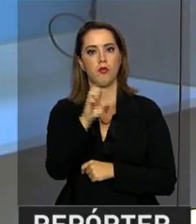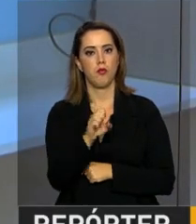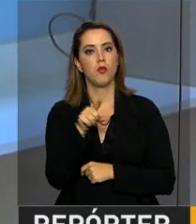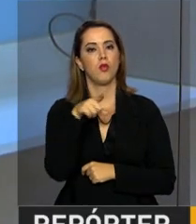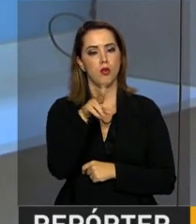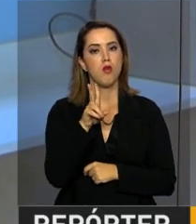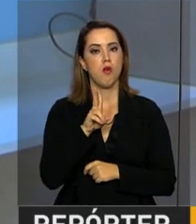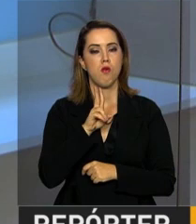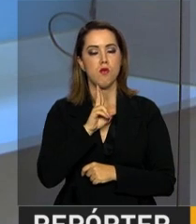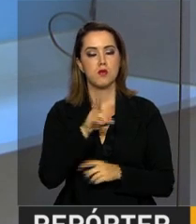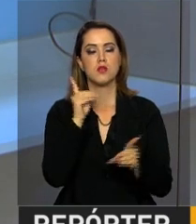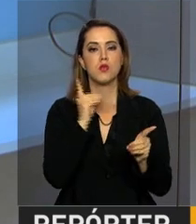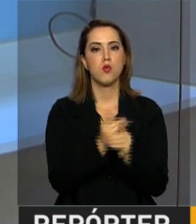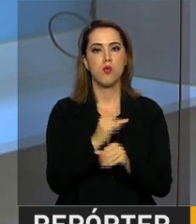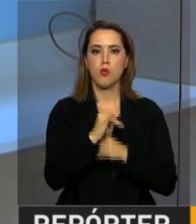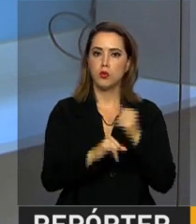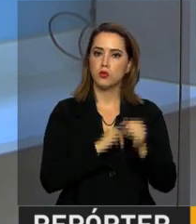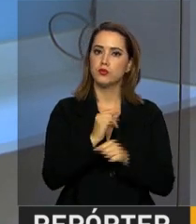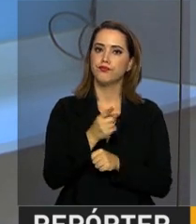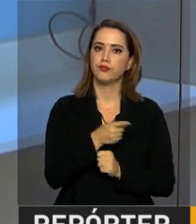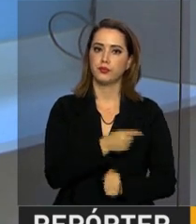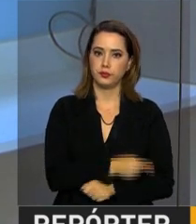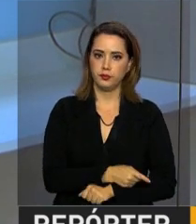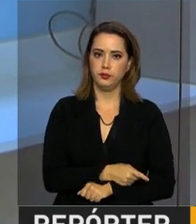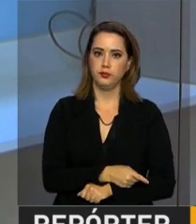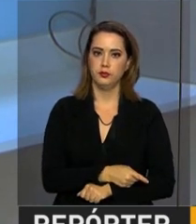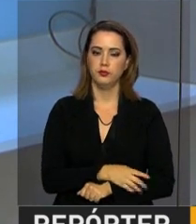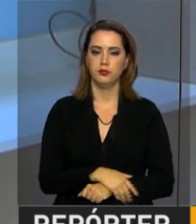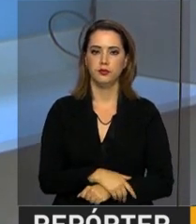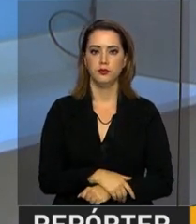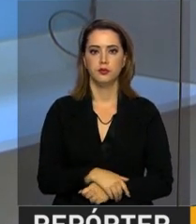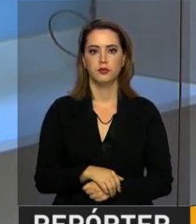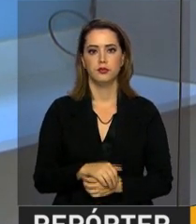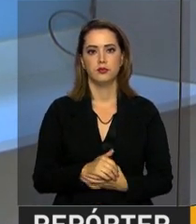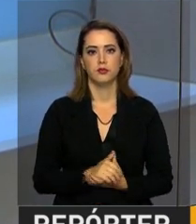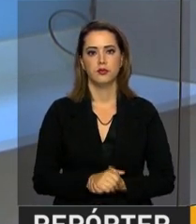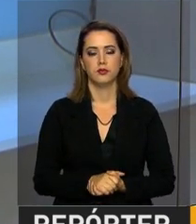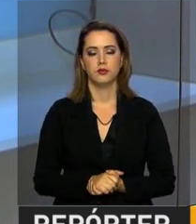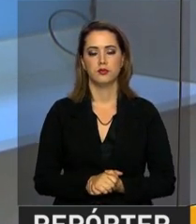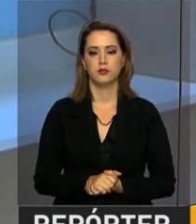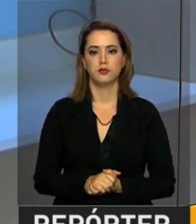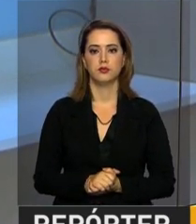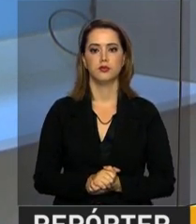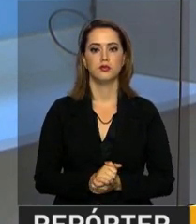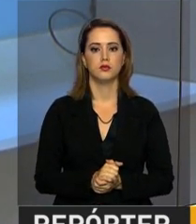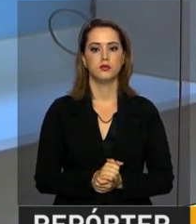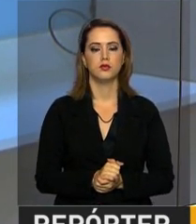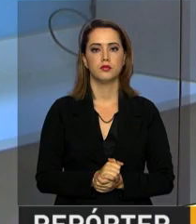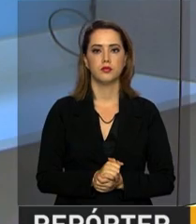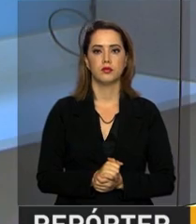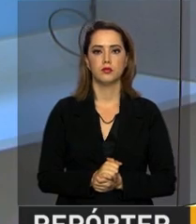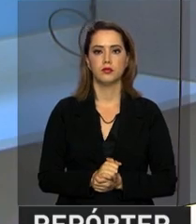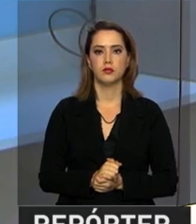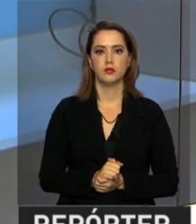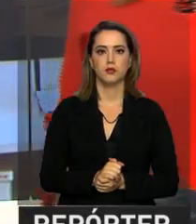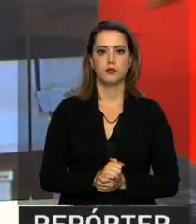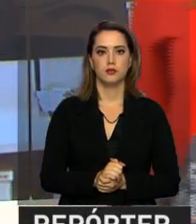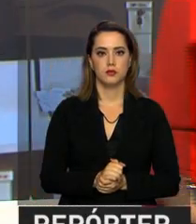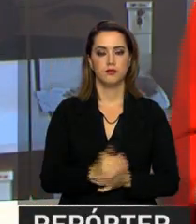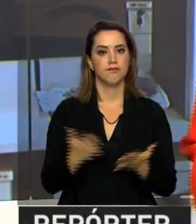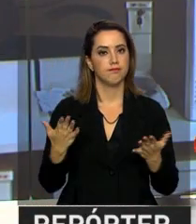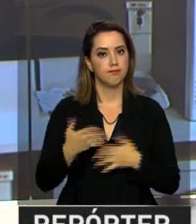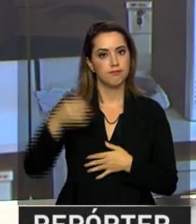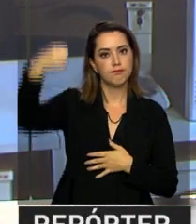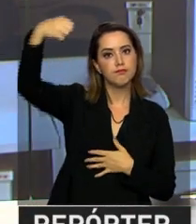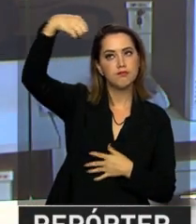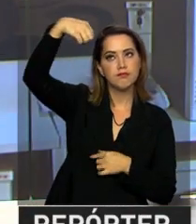informações você encontra no site simec.mec.gov BR bar painel obras as